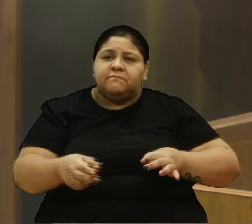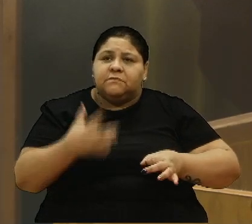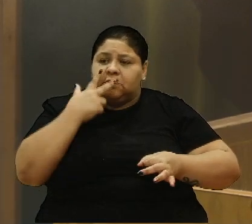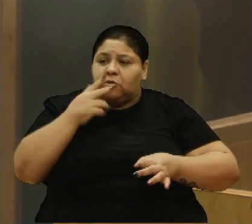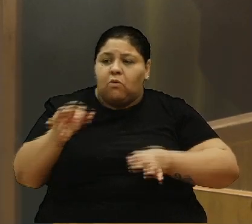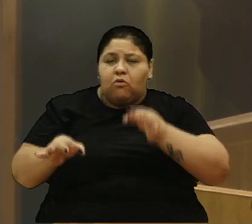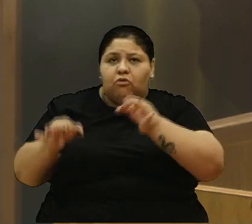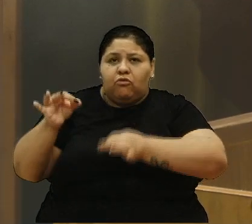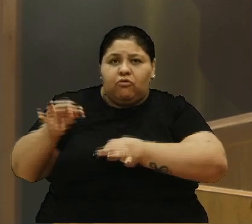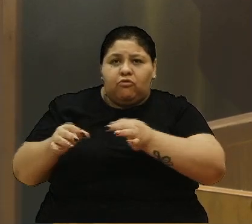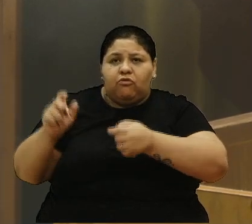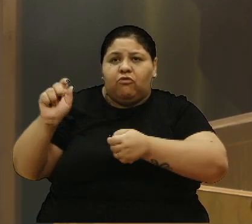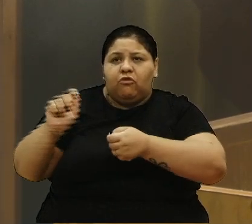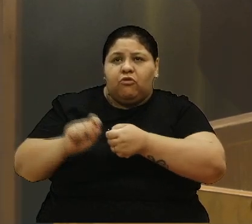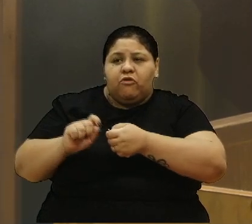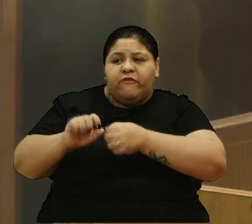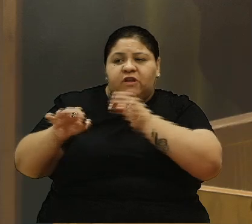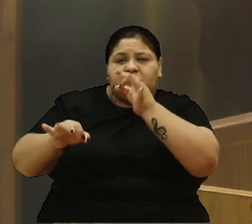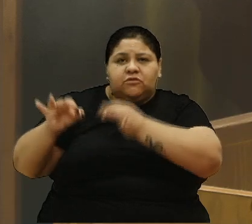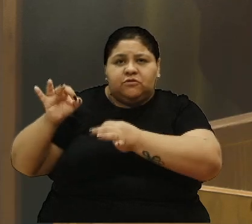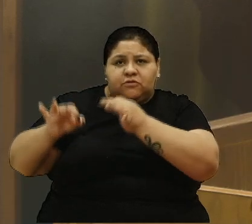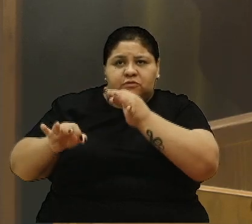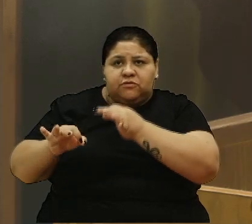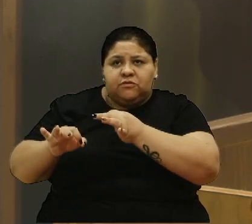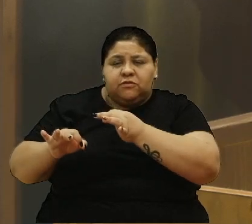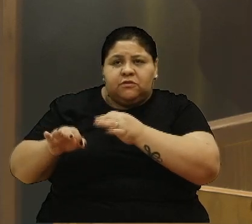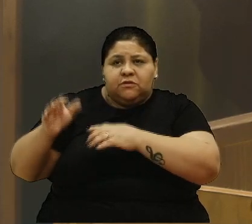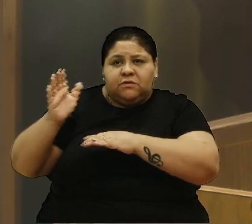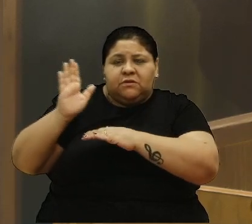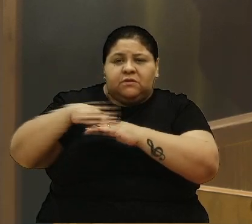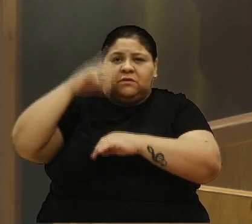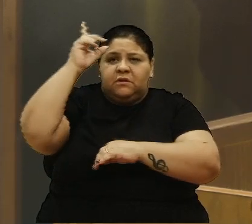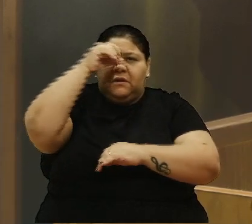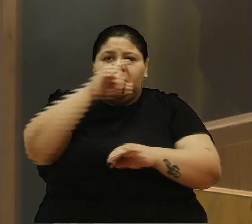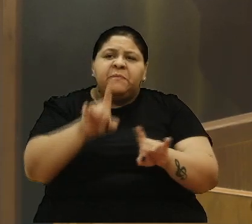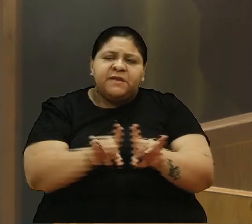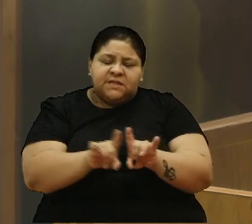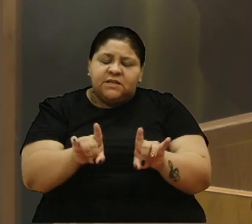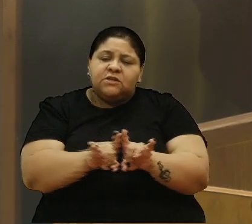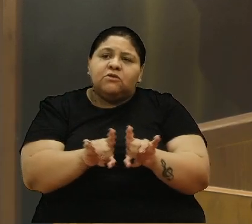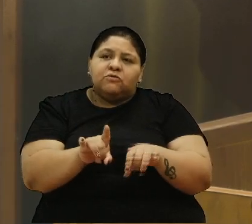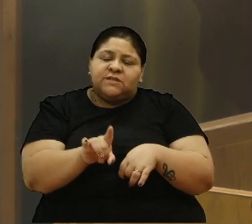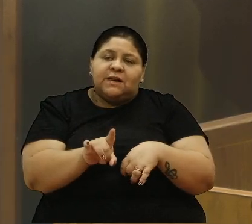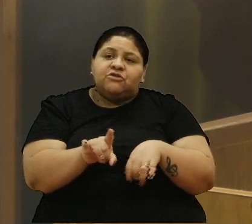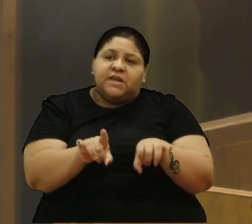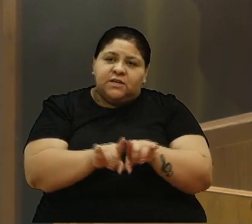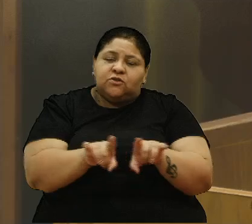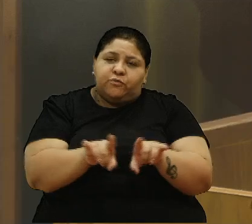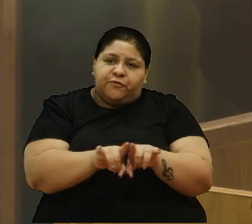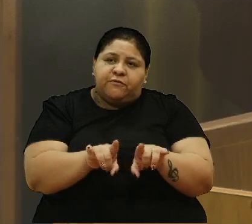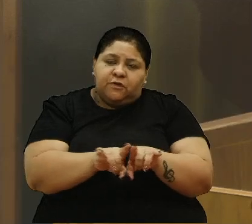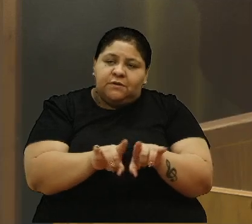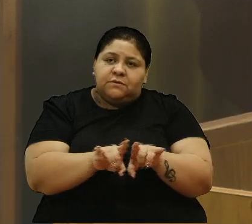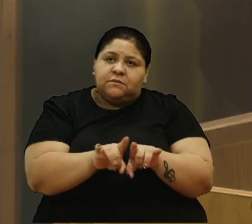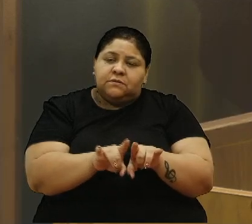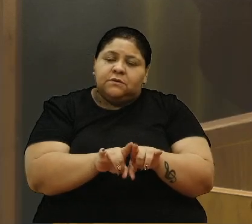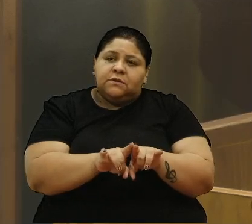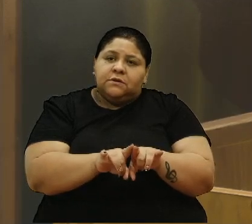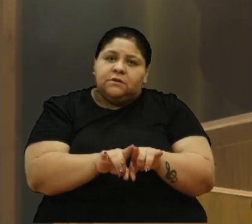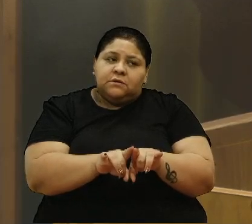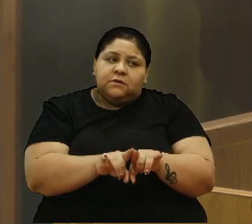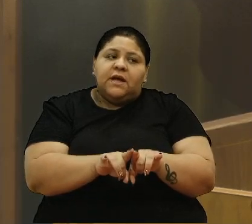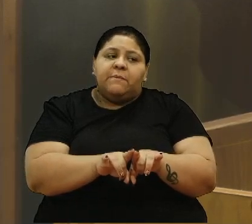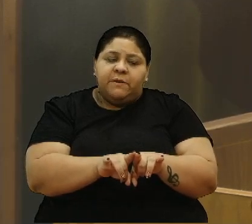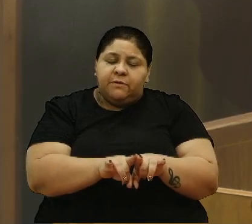judiciário, façam os julgamentos. Os casos mais complexos ou significativos tragam a ti, Moisés.